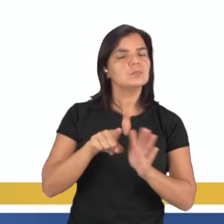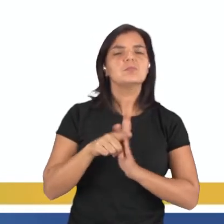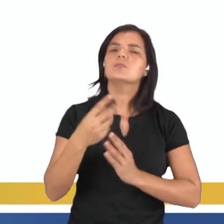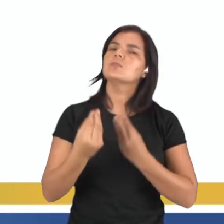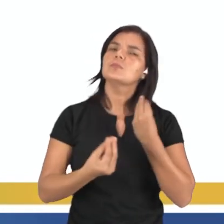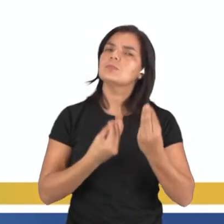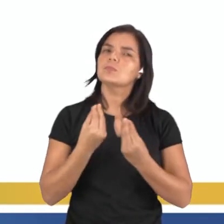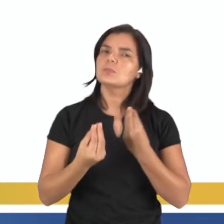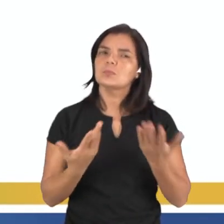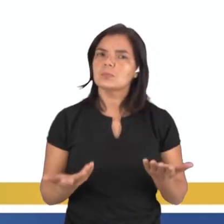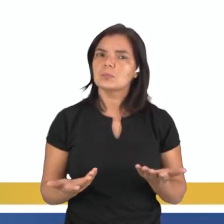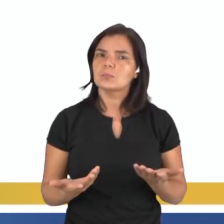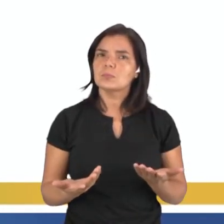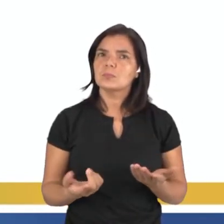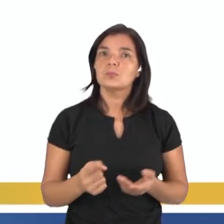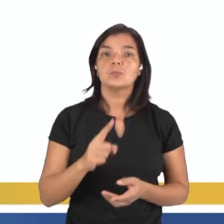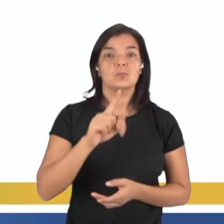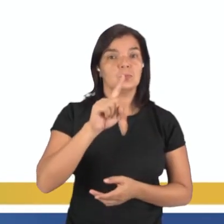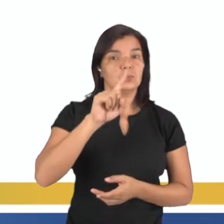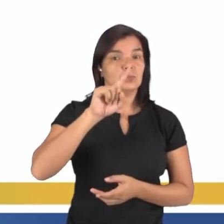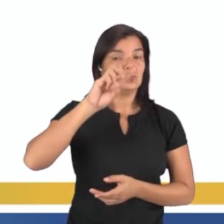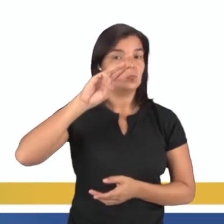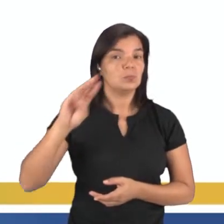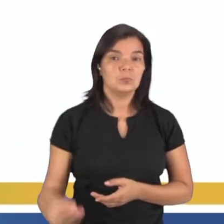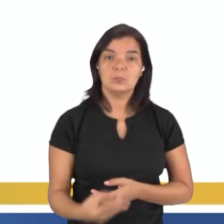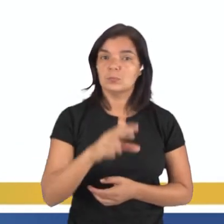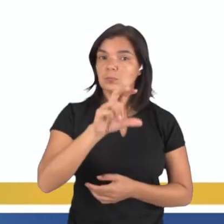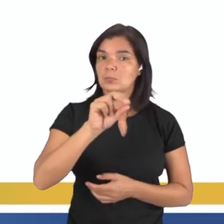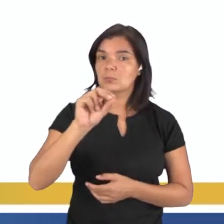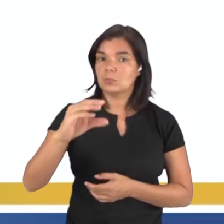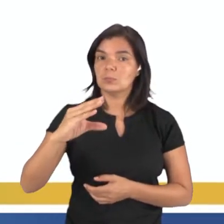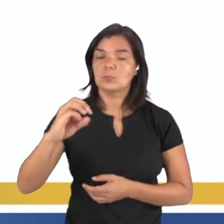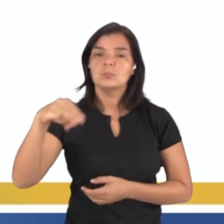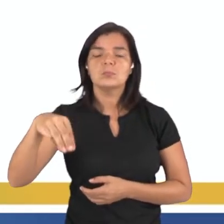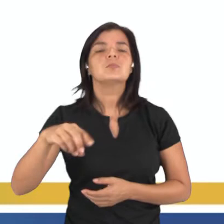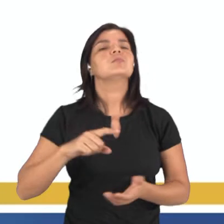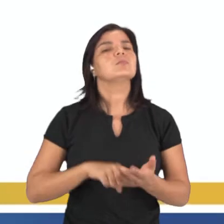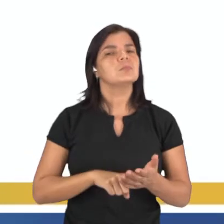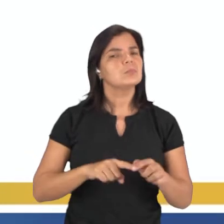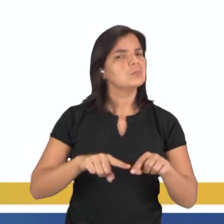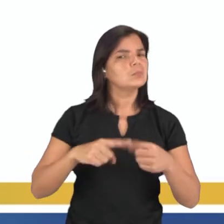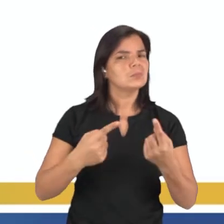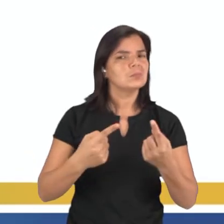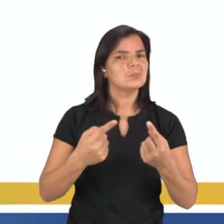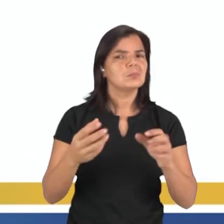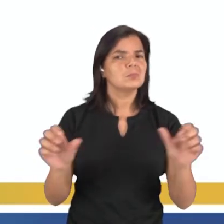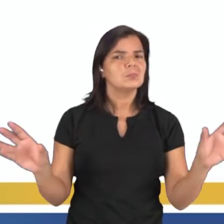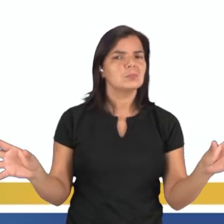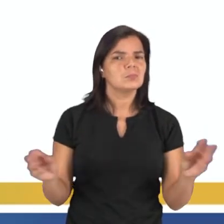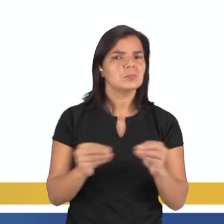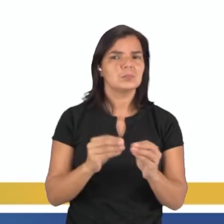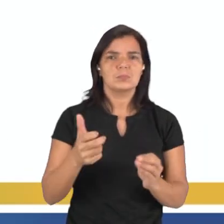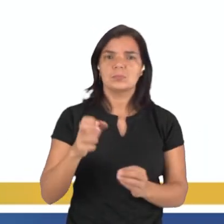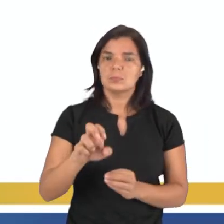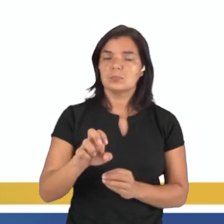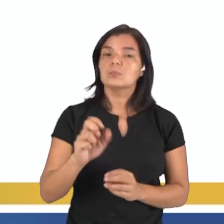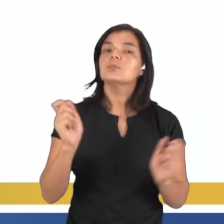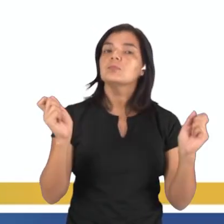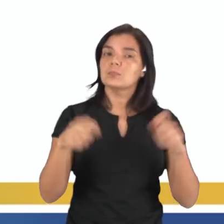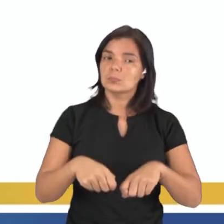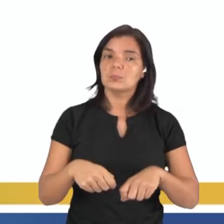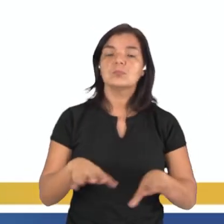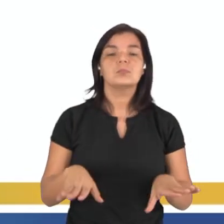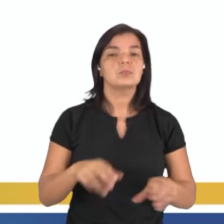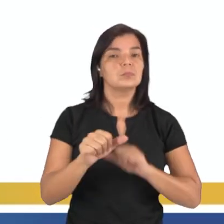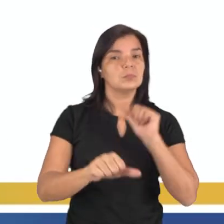mas como assim de 1.500.000 centímetros quebrar para 15 quilômetros? Nós vamos ver isso na frente, como é possível